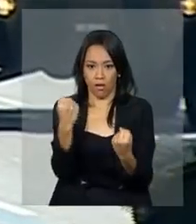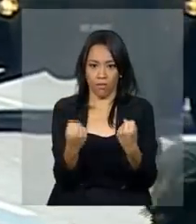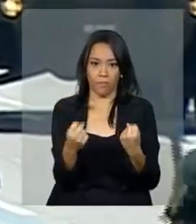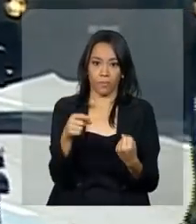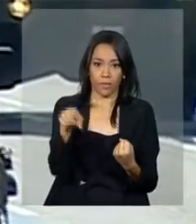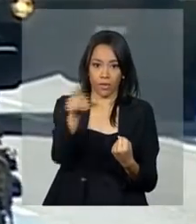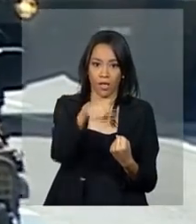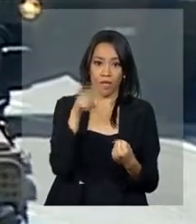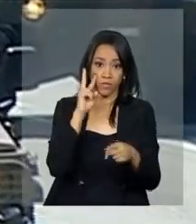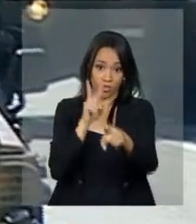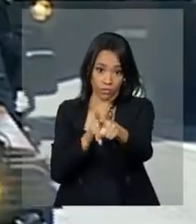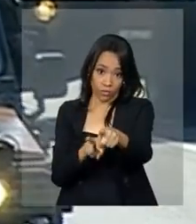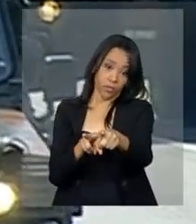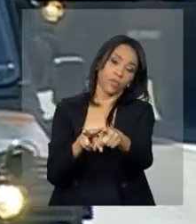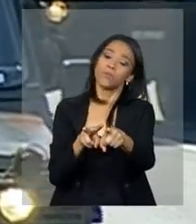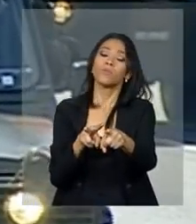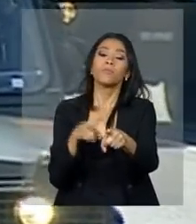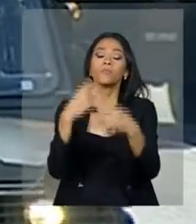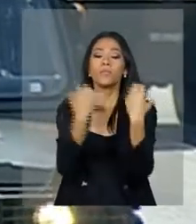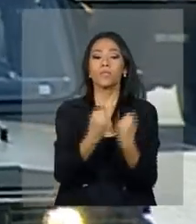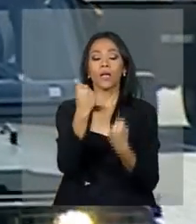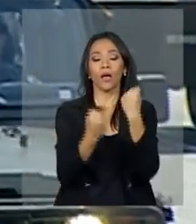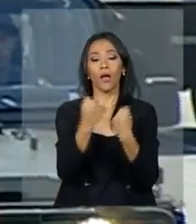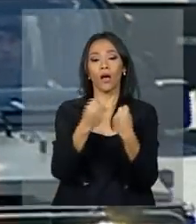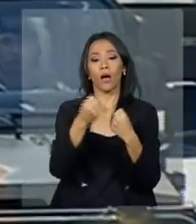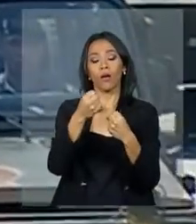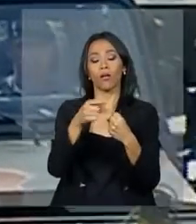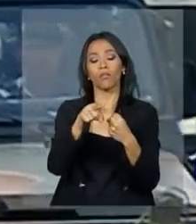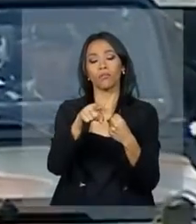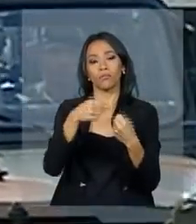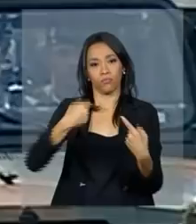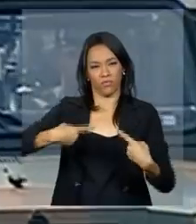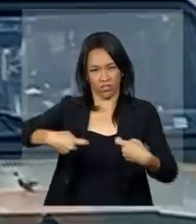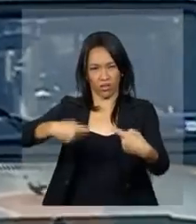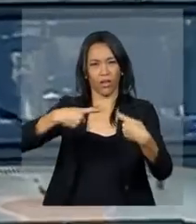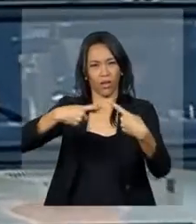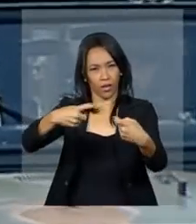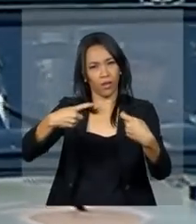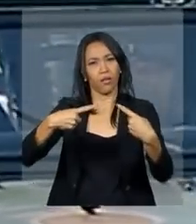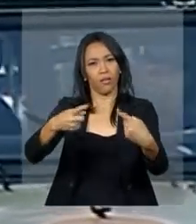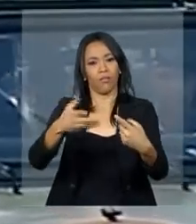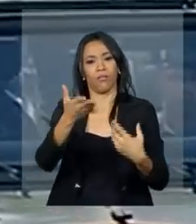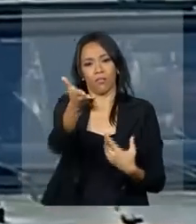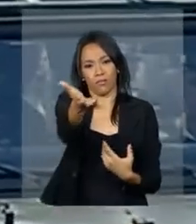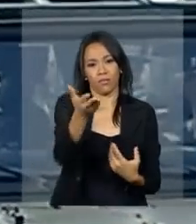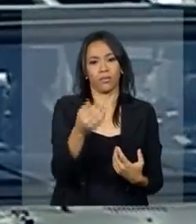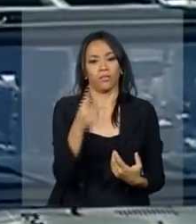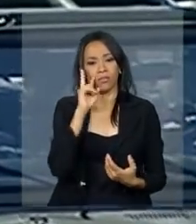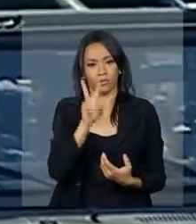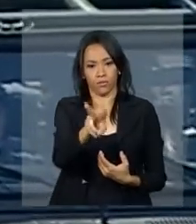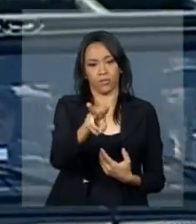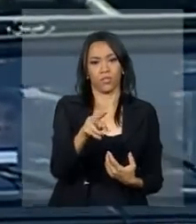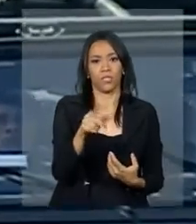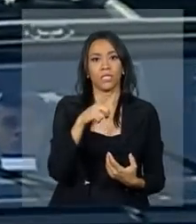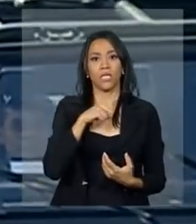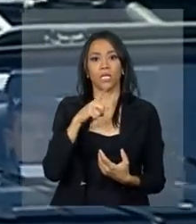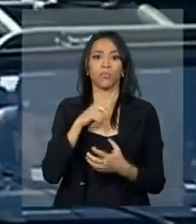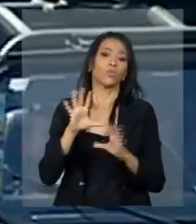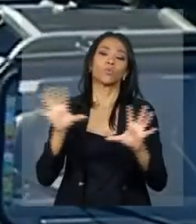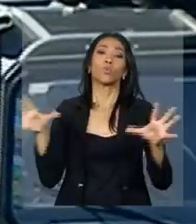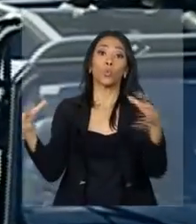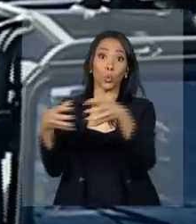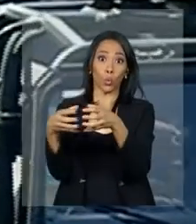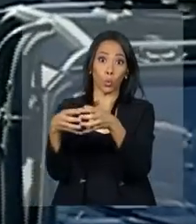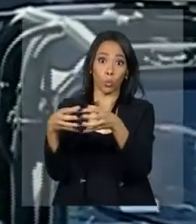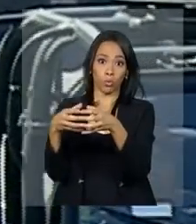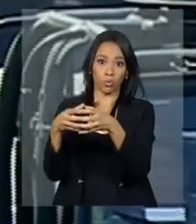pelotão de cavalaria mecanizado. Após essas viaturas, vamos chamar de jipe, né, são viaturas marroás, nós temos o grupo de combate, do